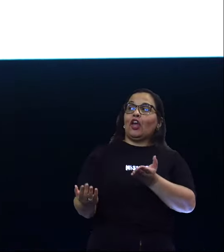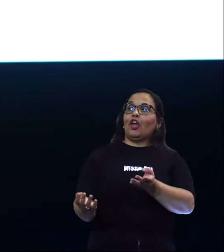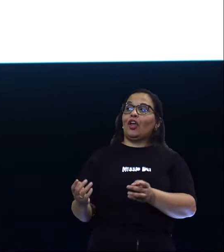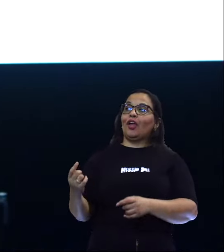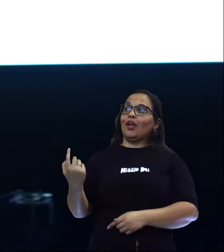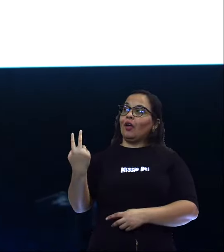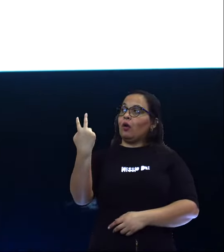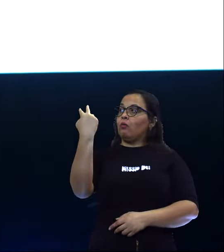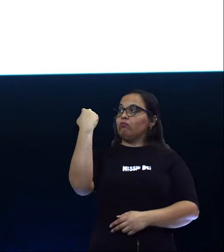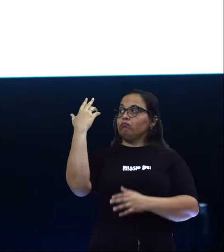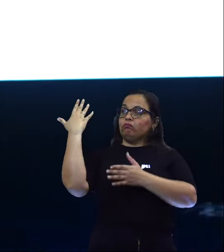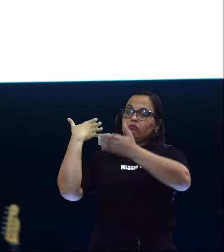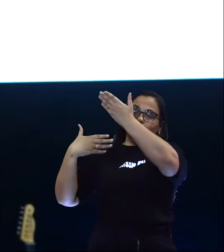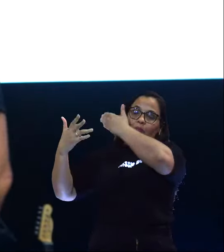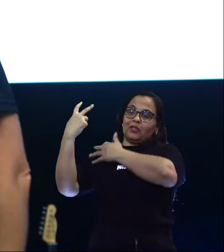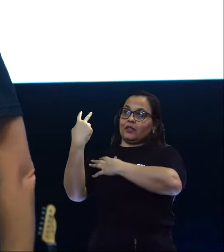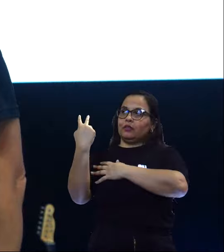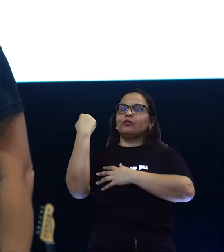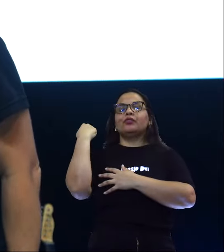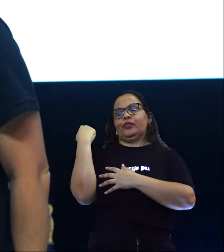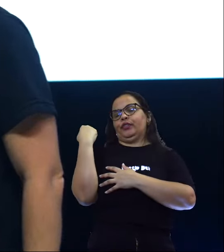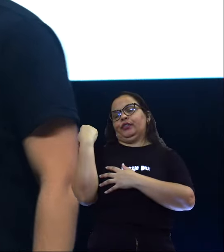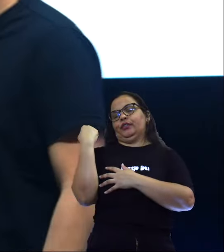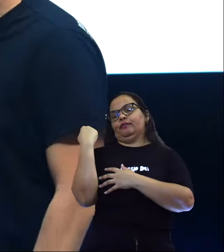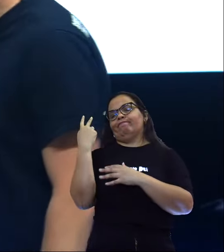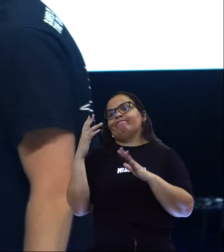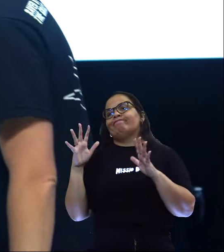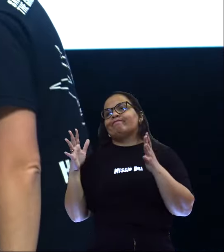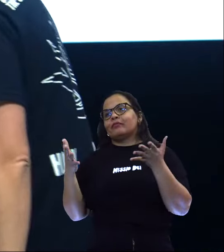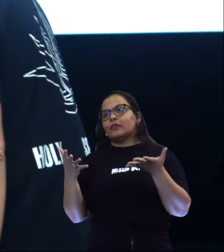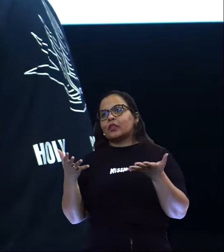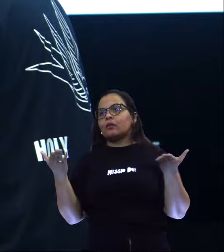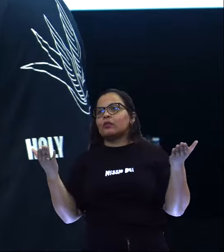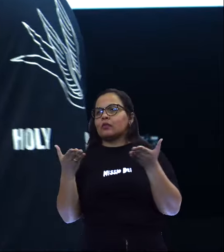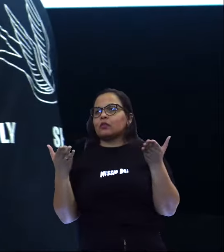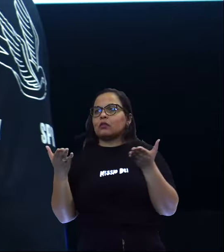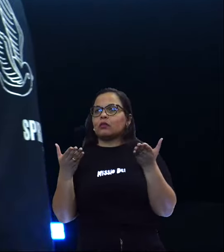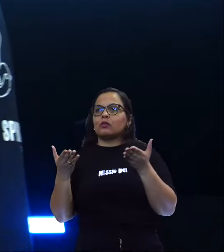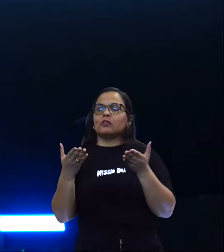e realizando. Feche seus olhos no seu lugar, eu quero orar junto com você.